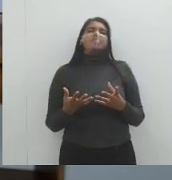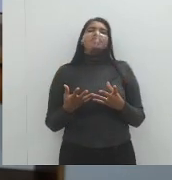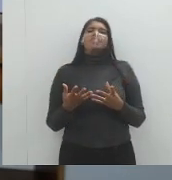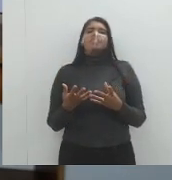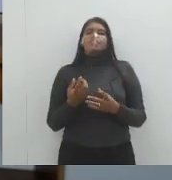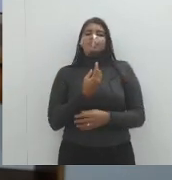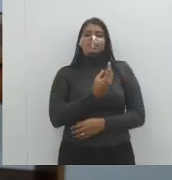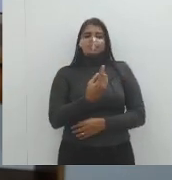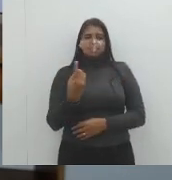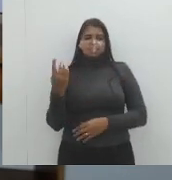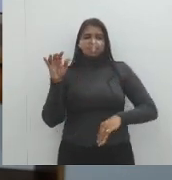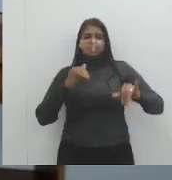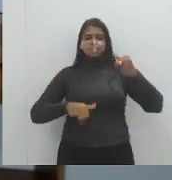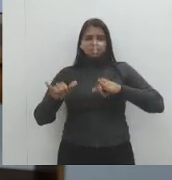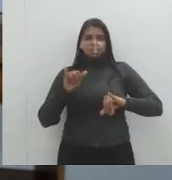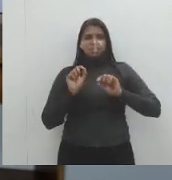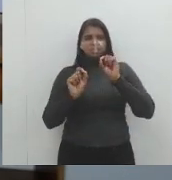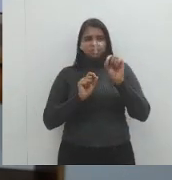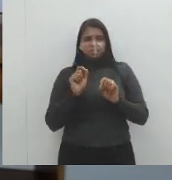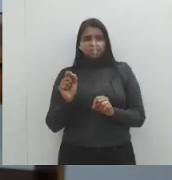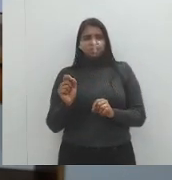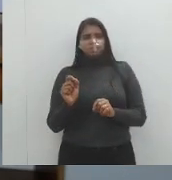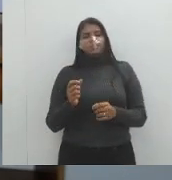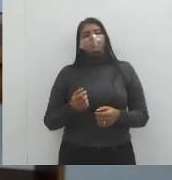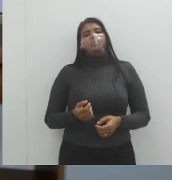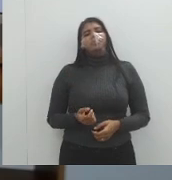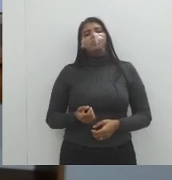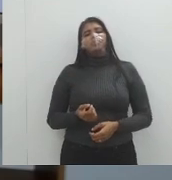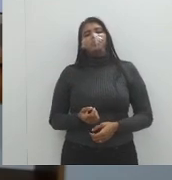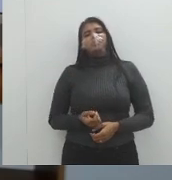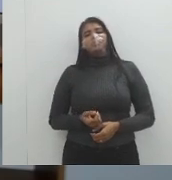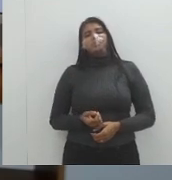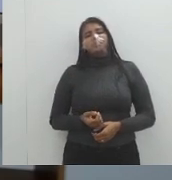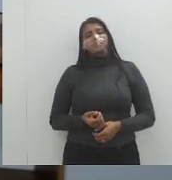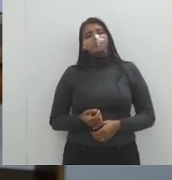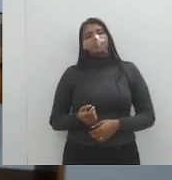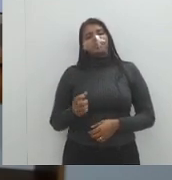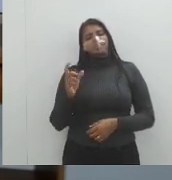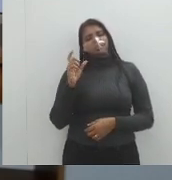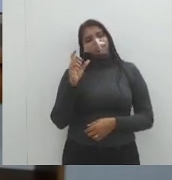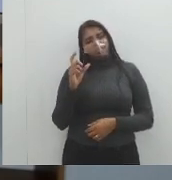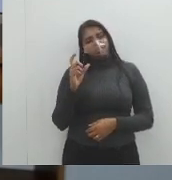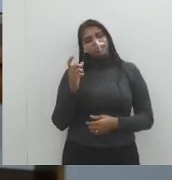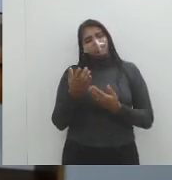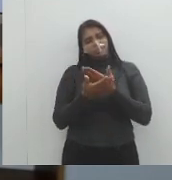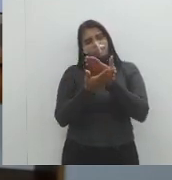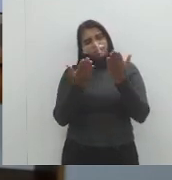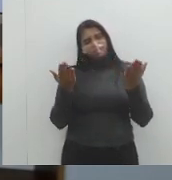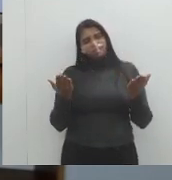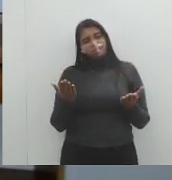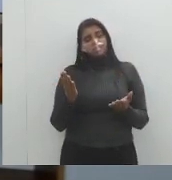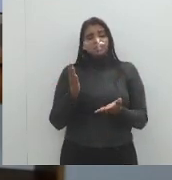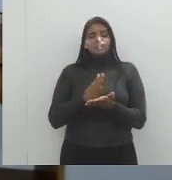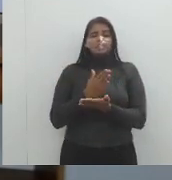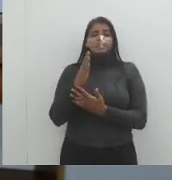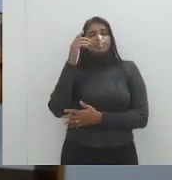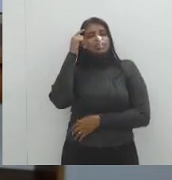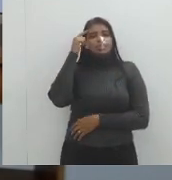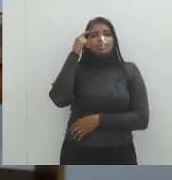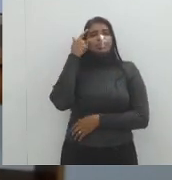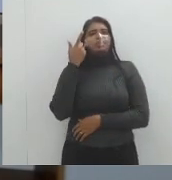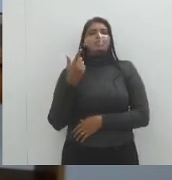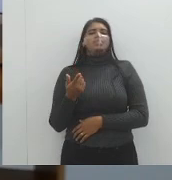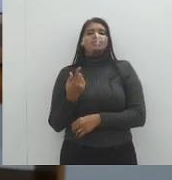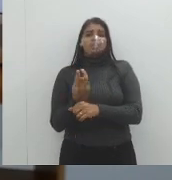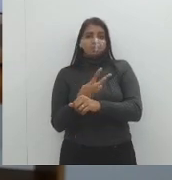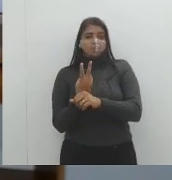de cada elemento químico, tá? Então, na minha despedida, eu quero deixar para vocês uma mensagem aí, tá? Qualquer dúvida, entrar em contato comigo